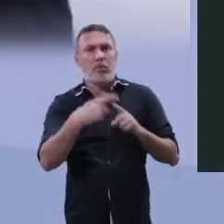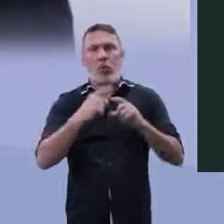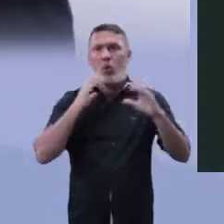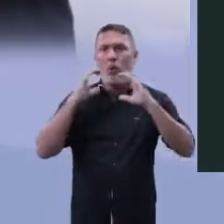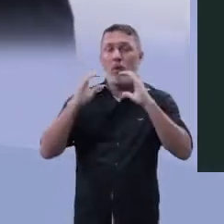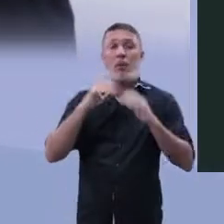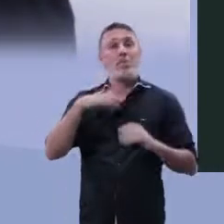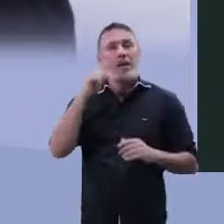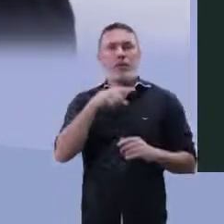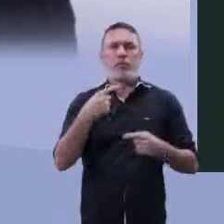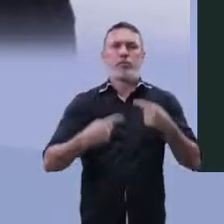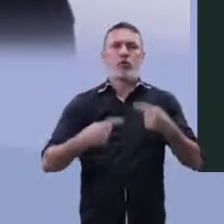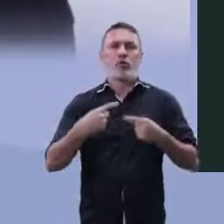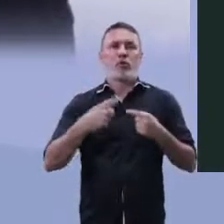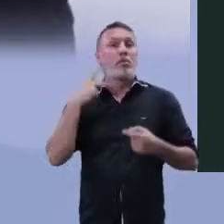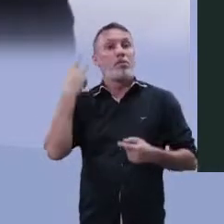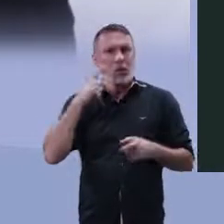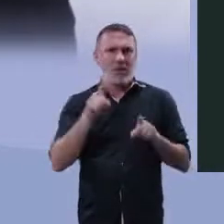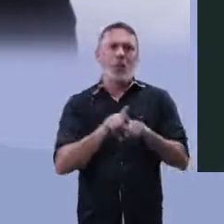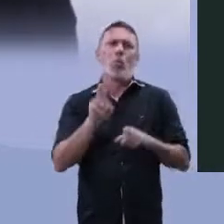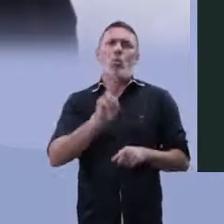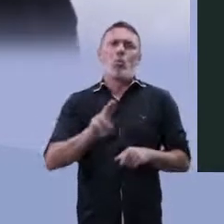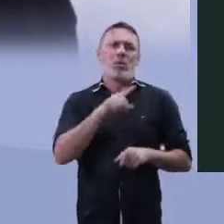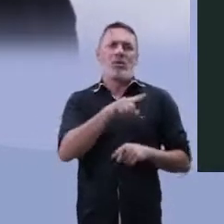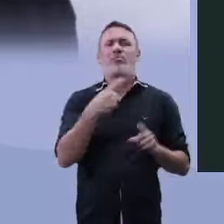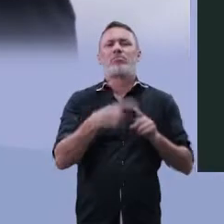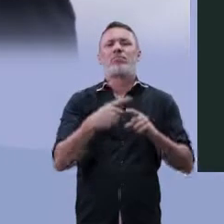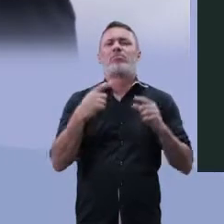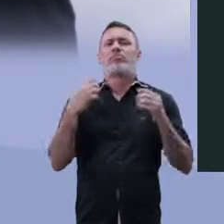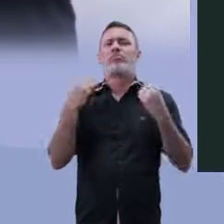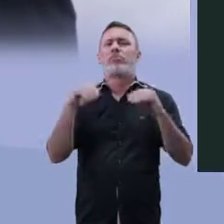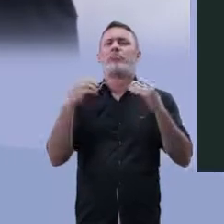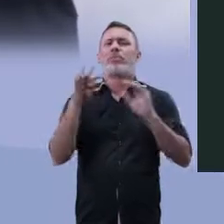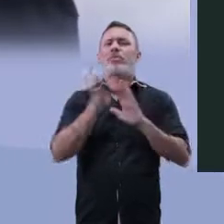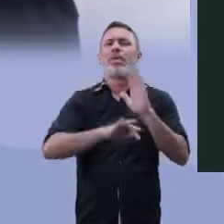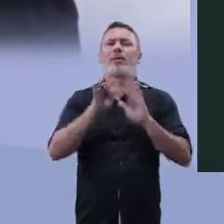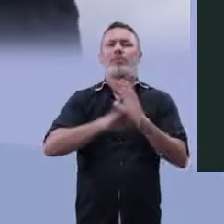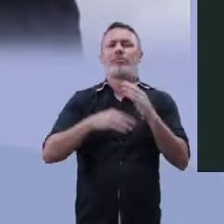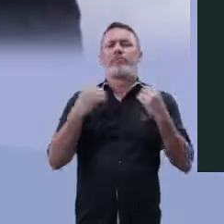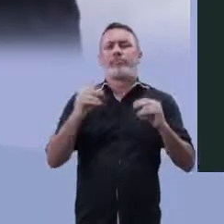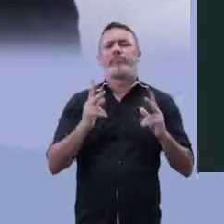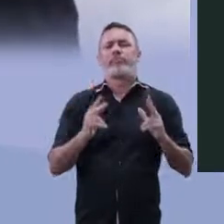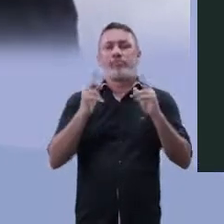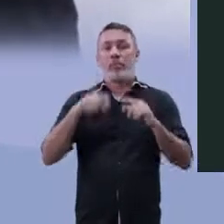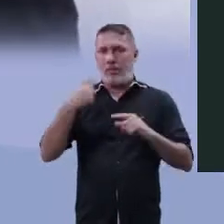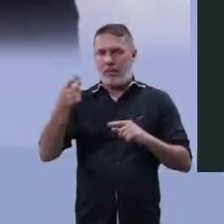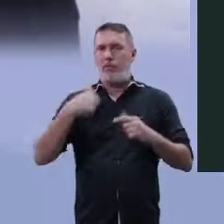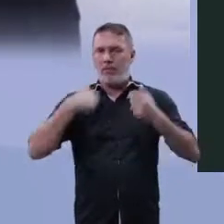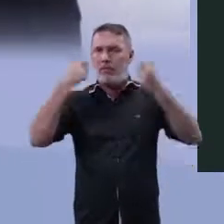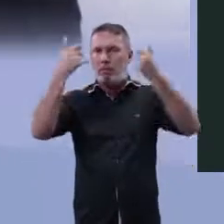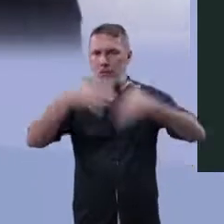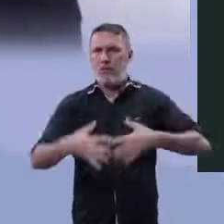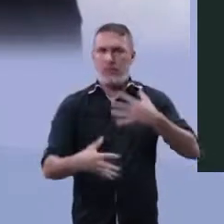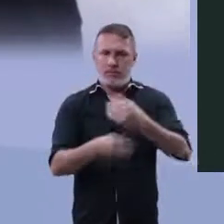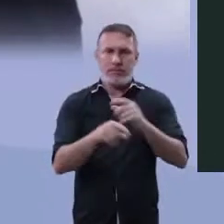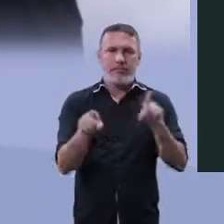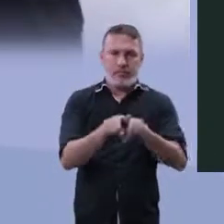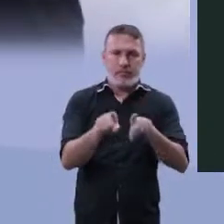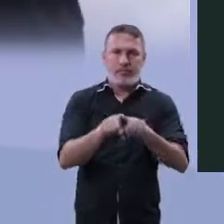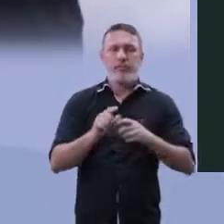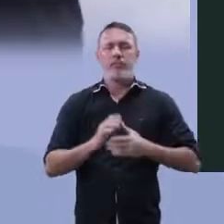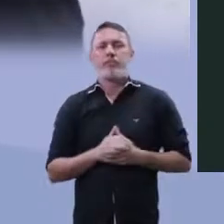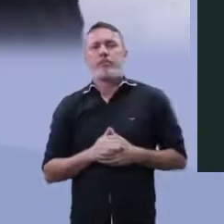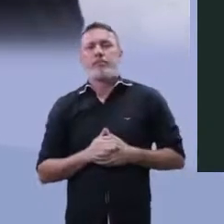Twitter ganhou ao longo do tempo, né, inclusive como forma de comunicação política entre indivíduos políticos, né, e aí